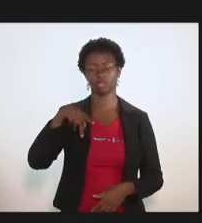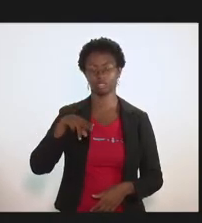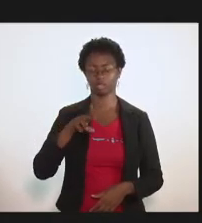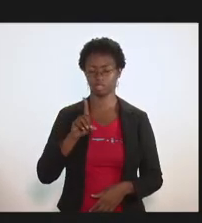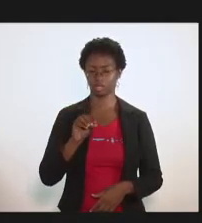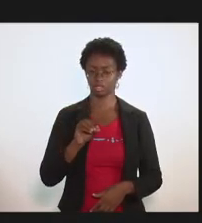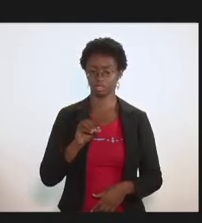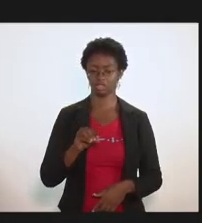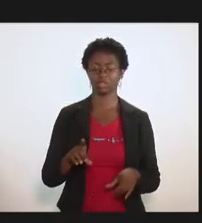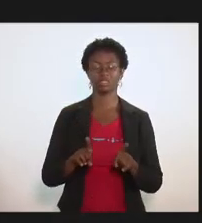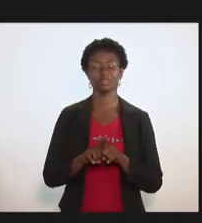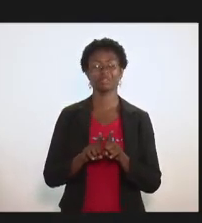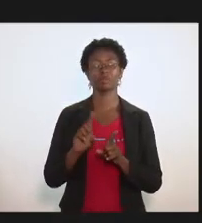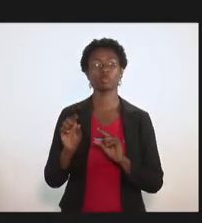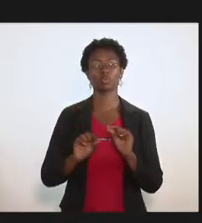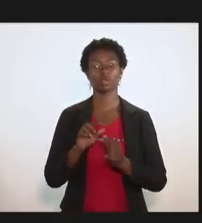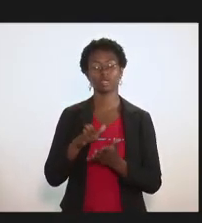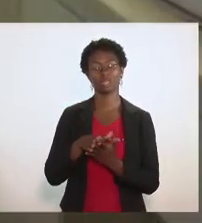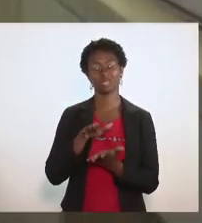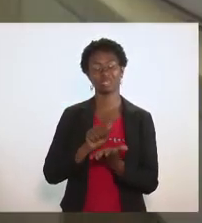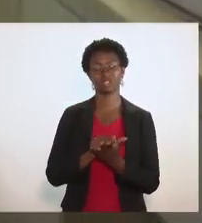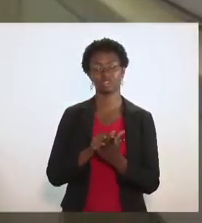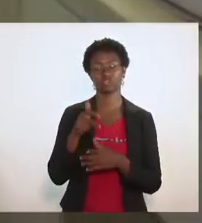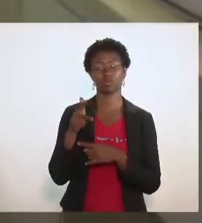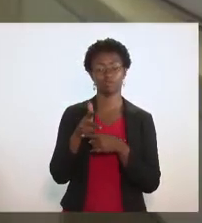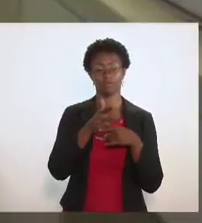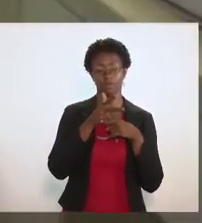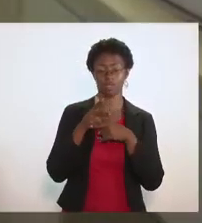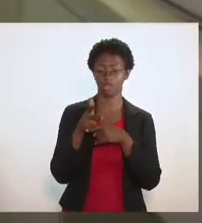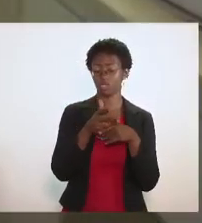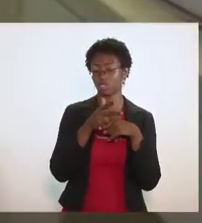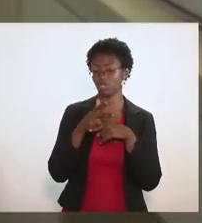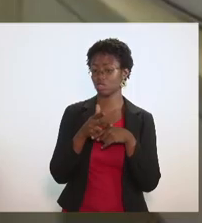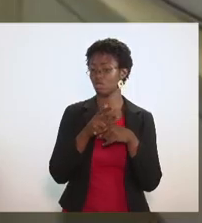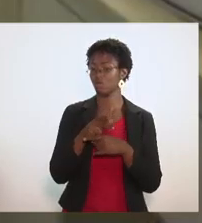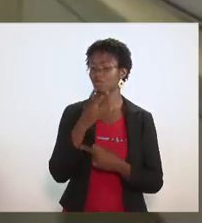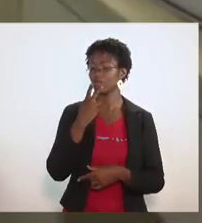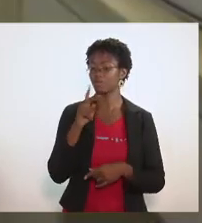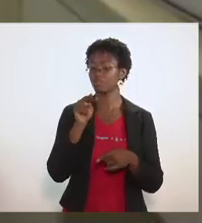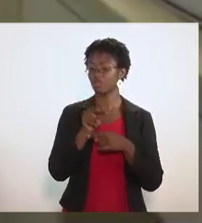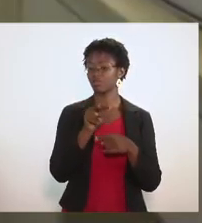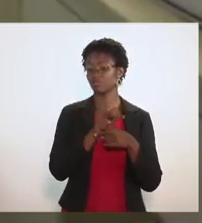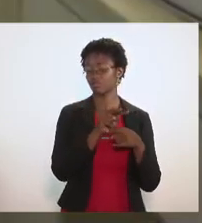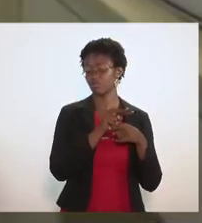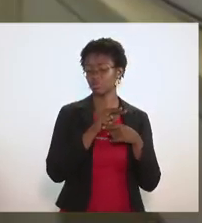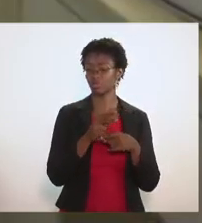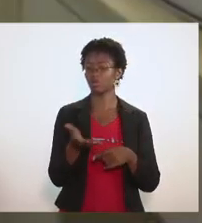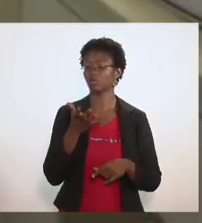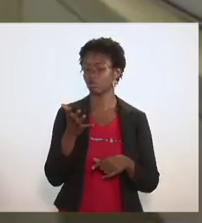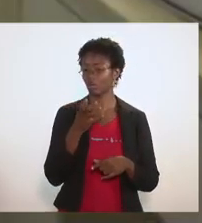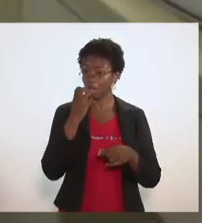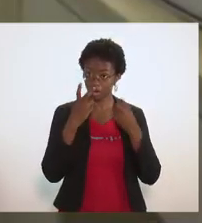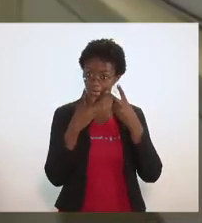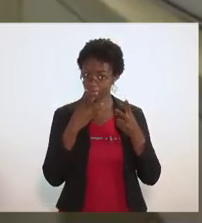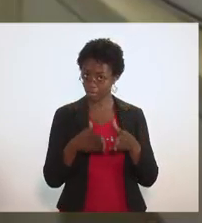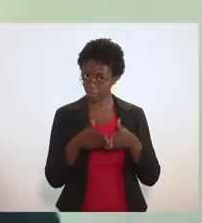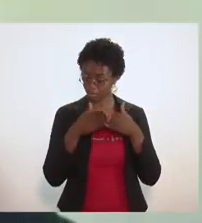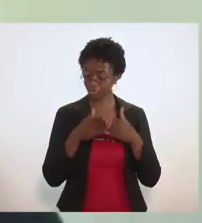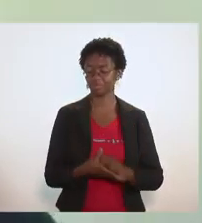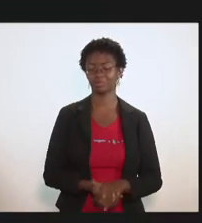discutir. Pedido de vista. Tenho quase certeza que tem uma lei da minha autoria, junto com o